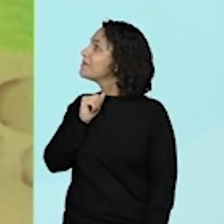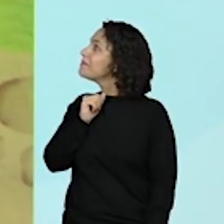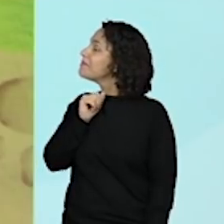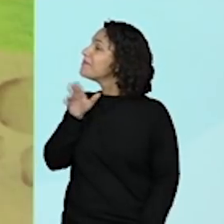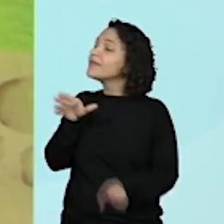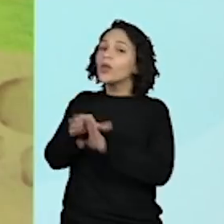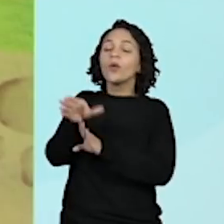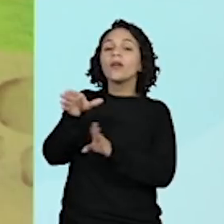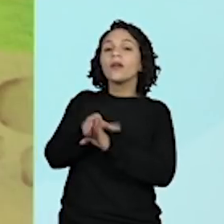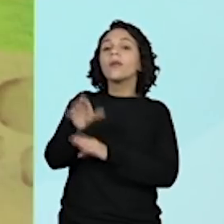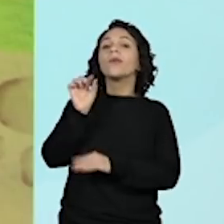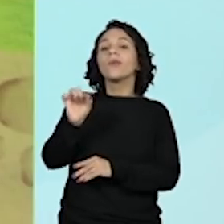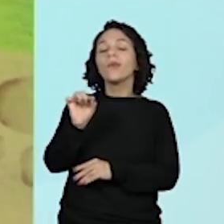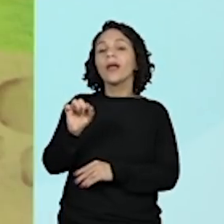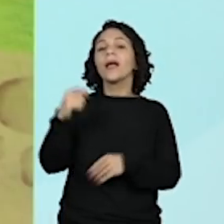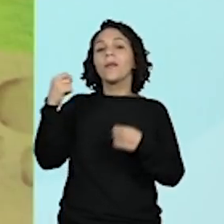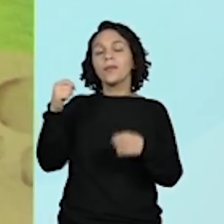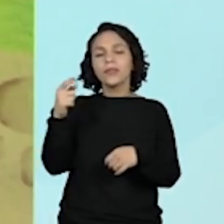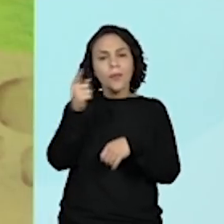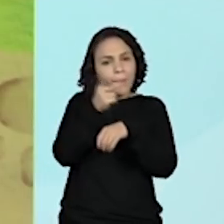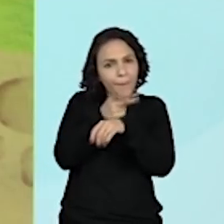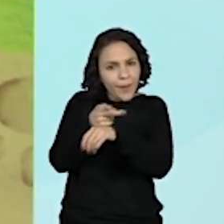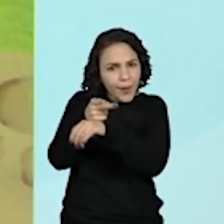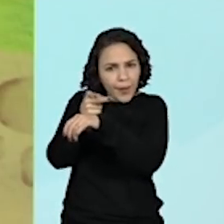orientações de que ela deveria procurar o quê?